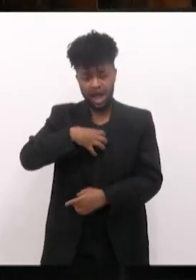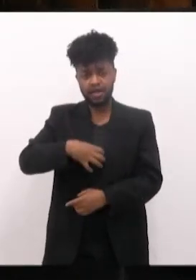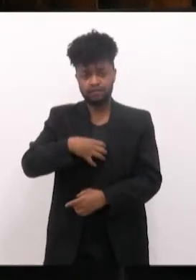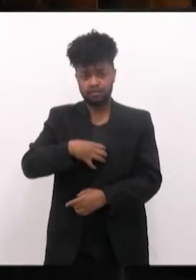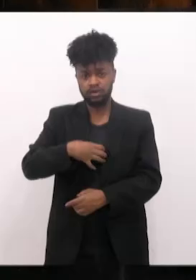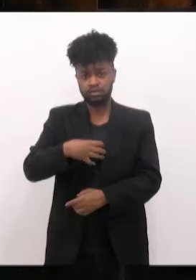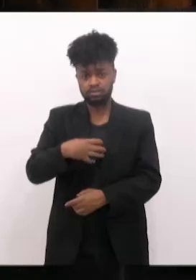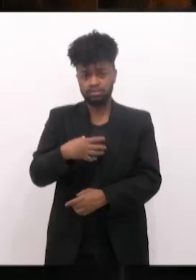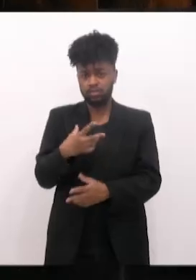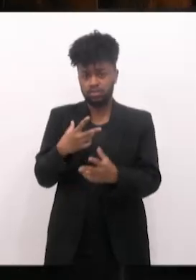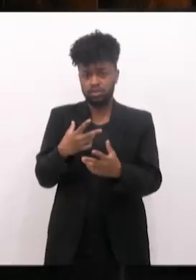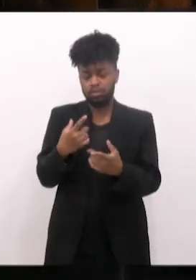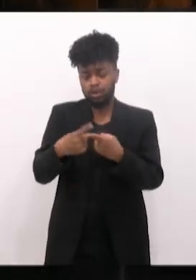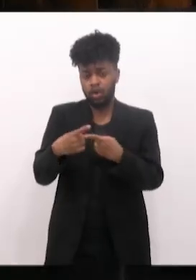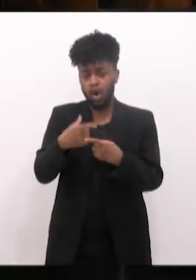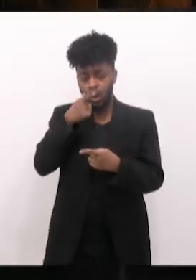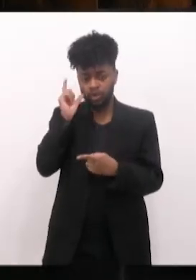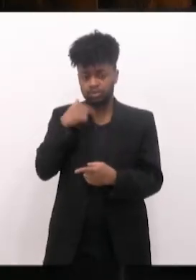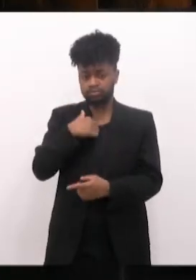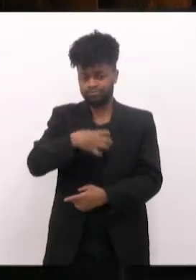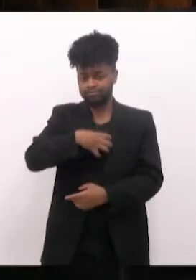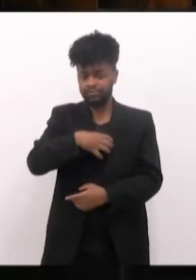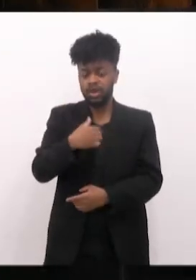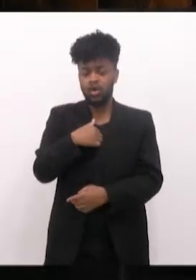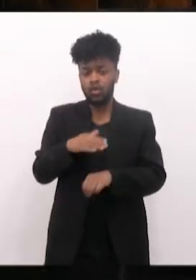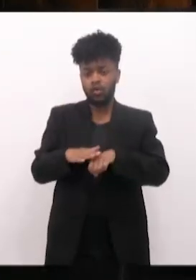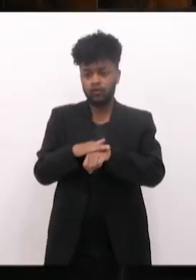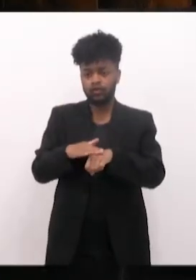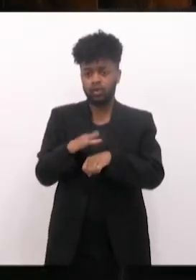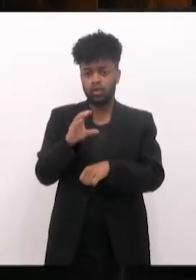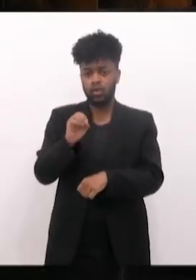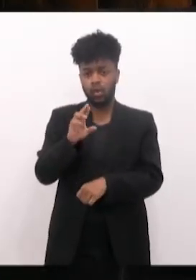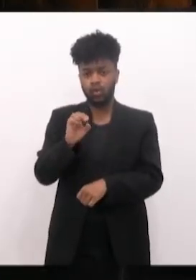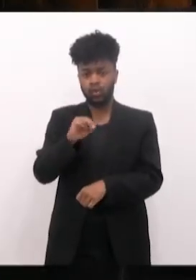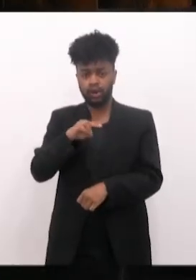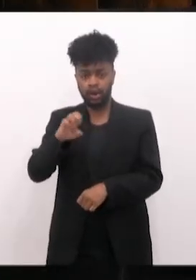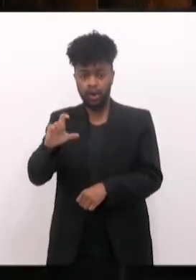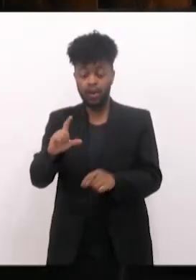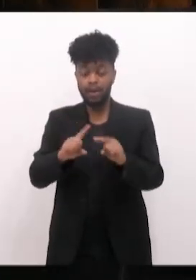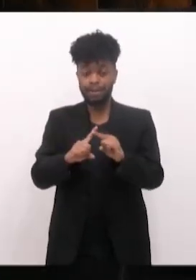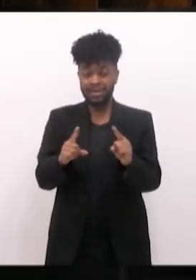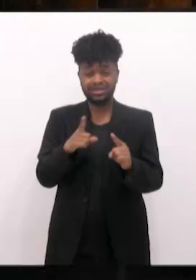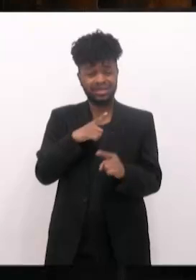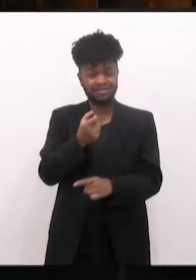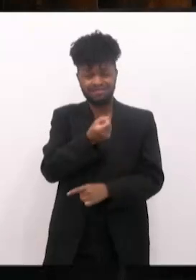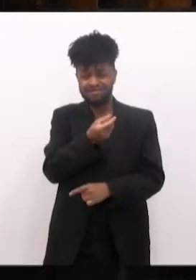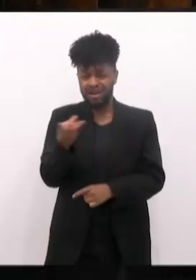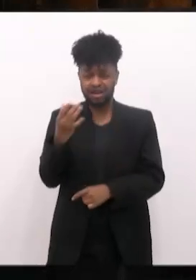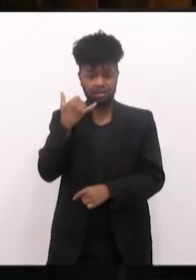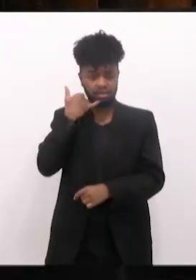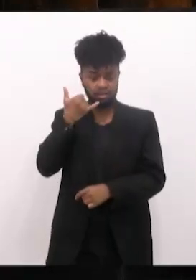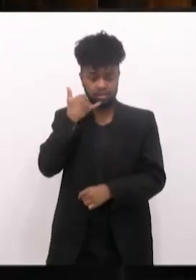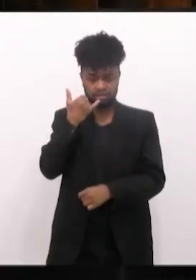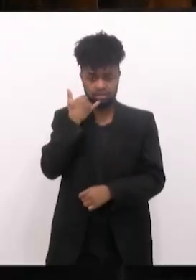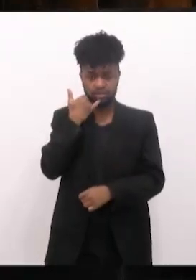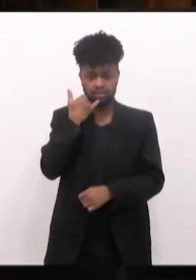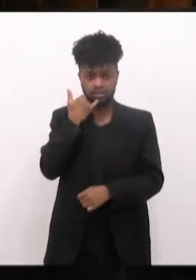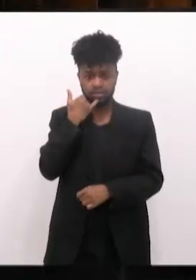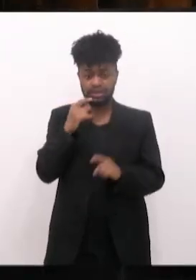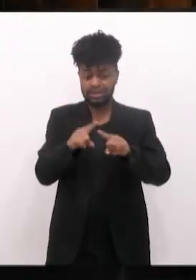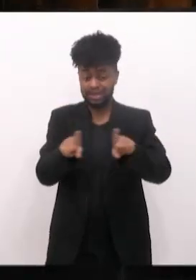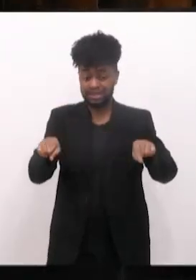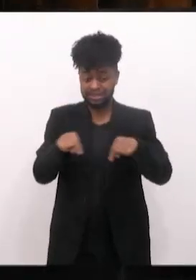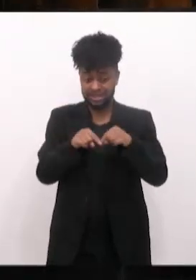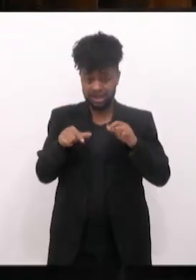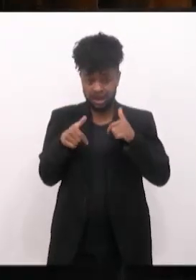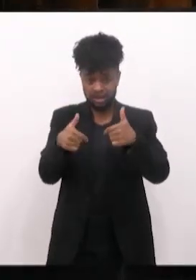ontem, de tanto que eu falava com os coronéis, que foram diversas ligações para a sala de